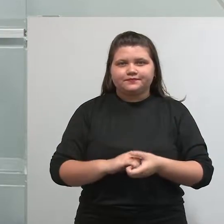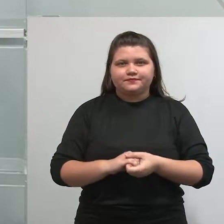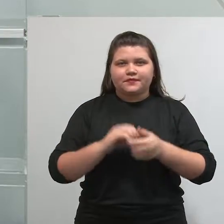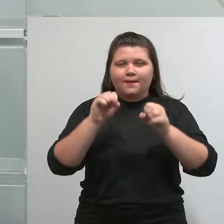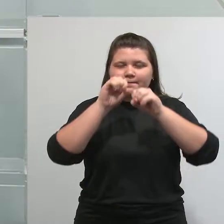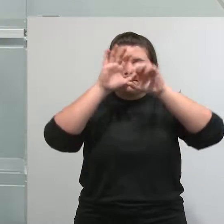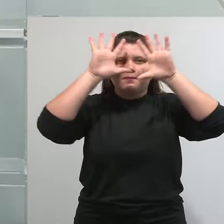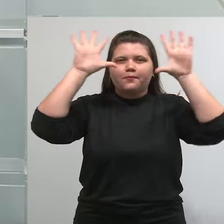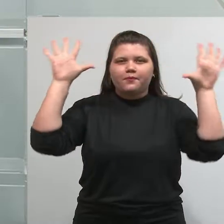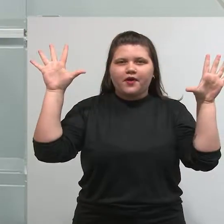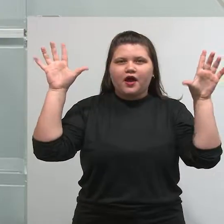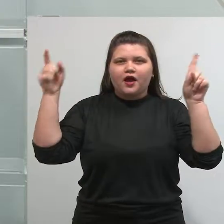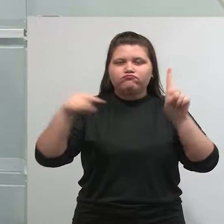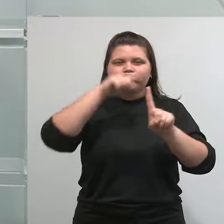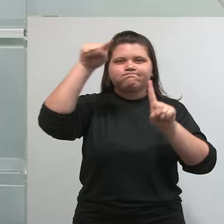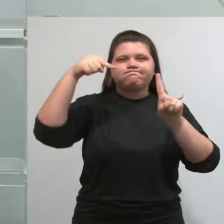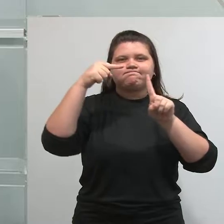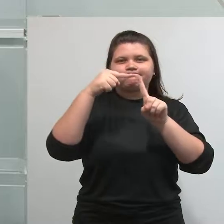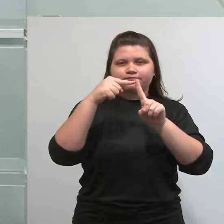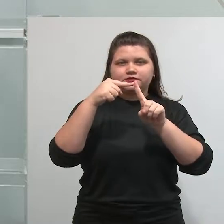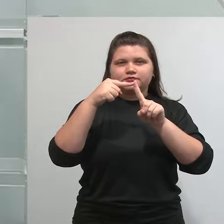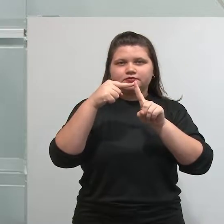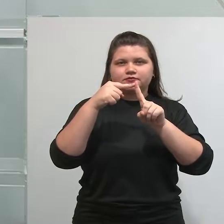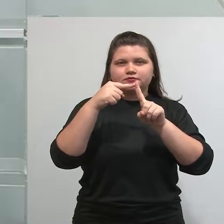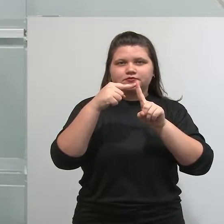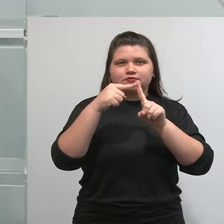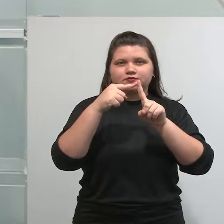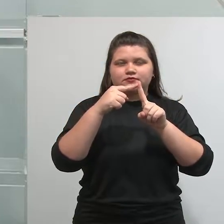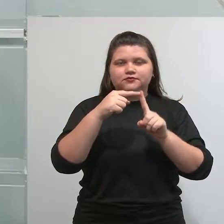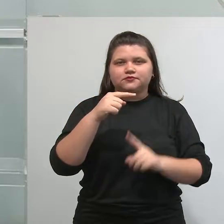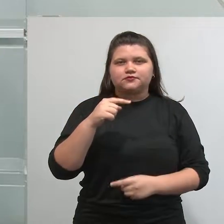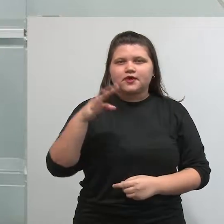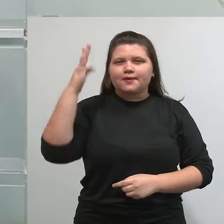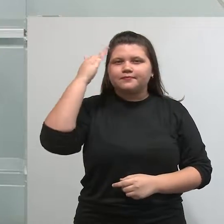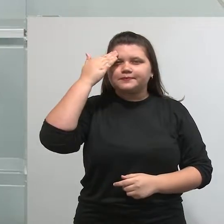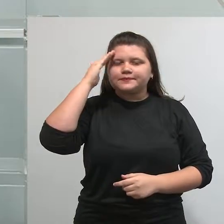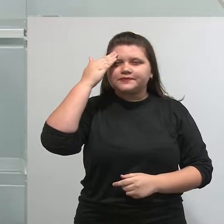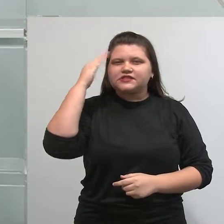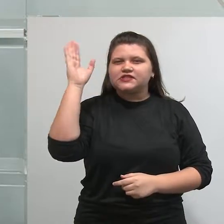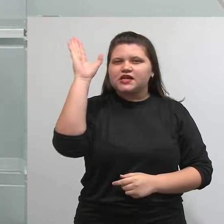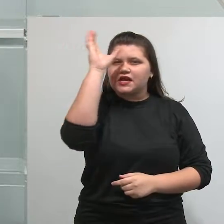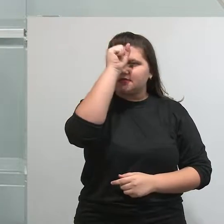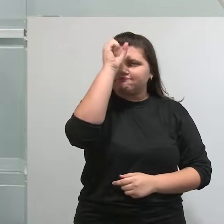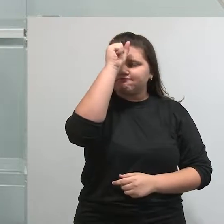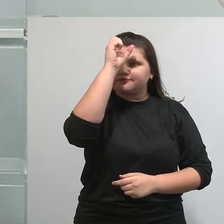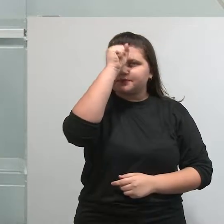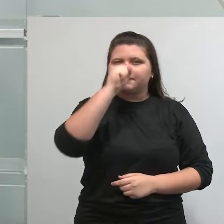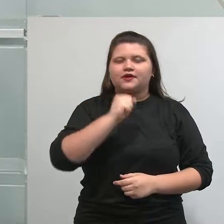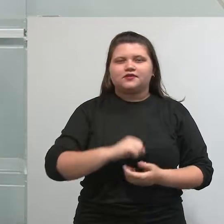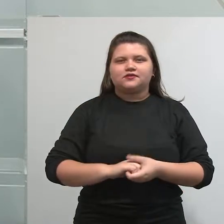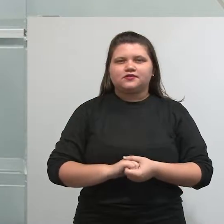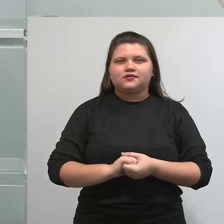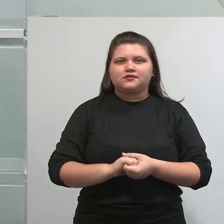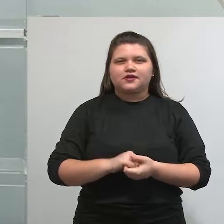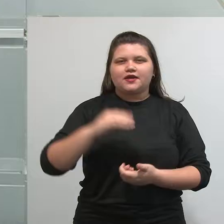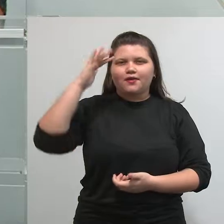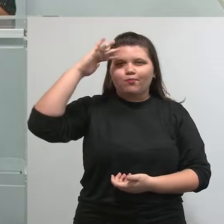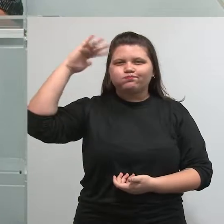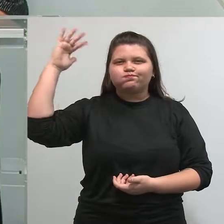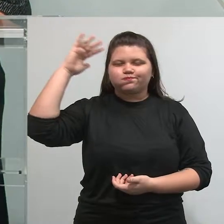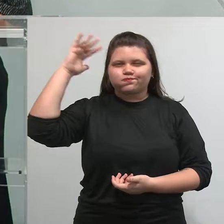mais clara, mais objetiva, para você realmente começar a estimular a sua